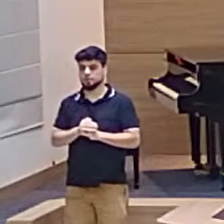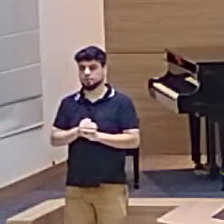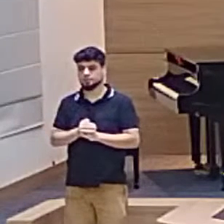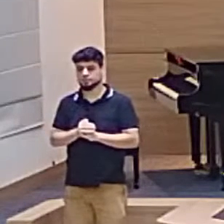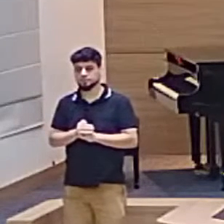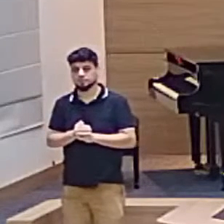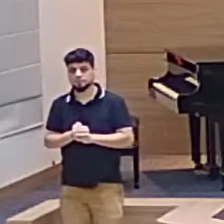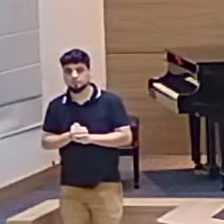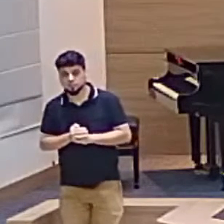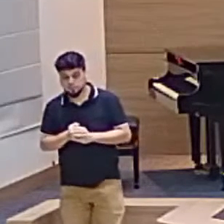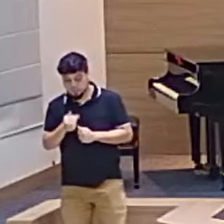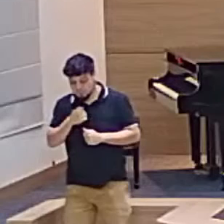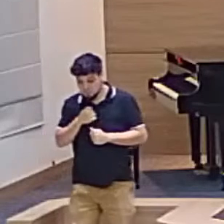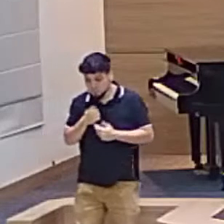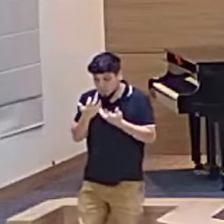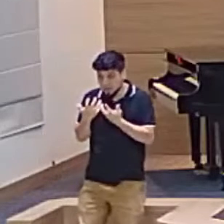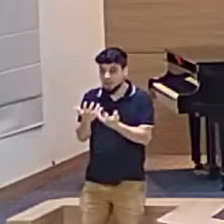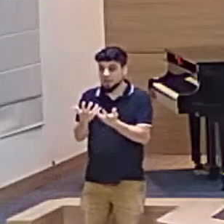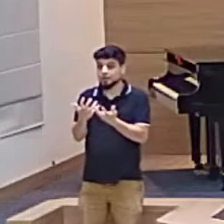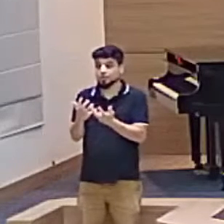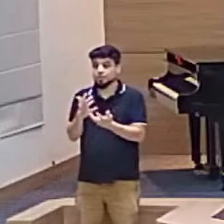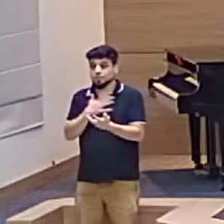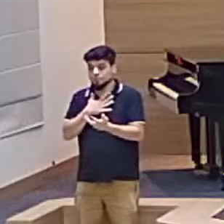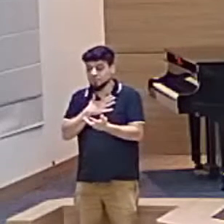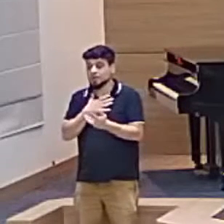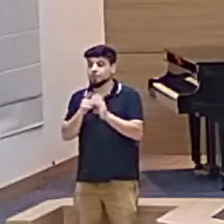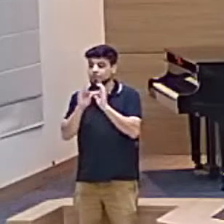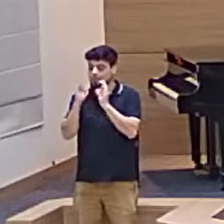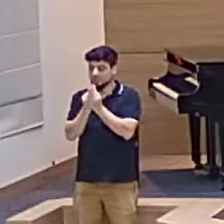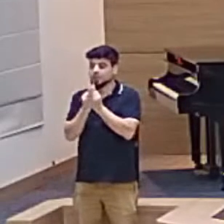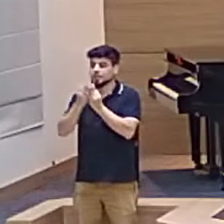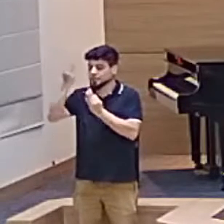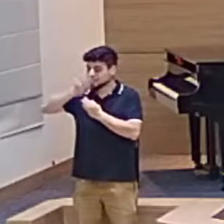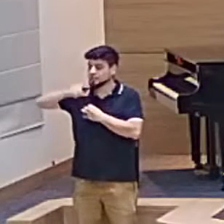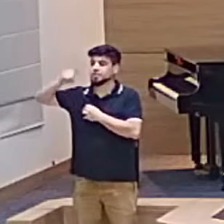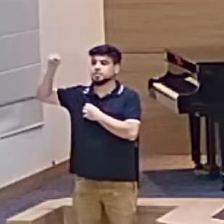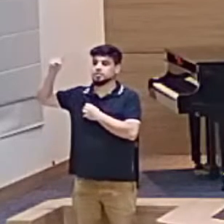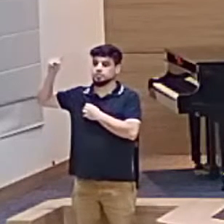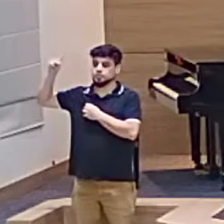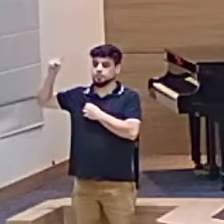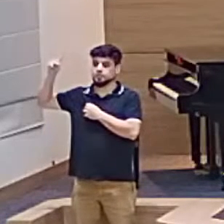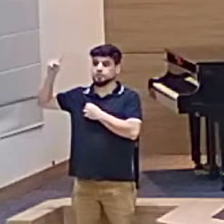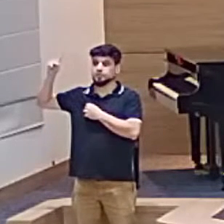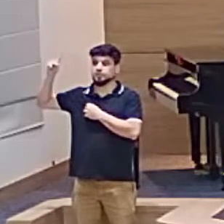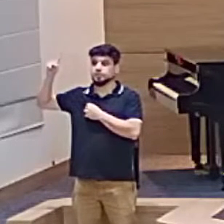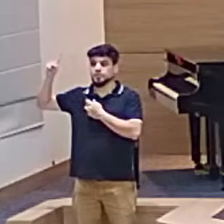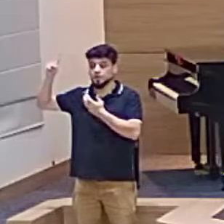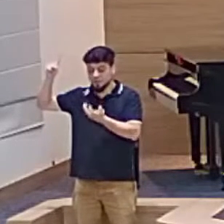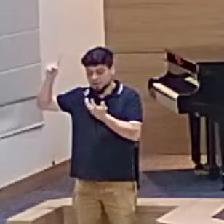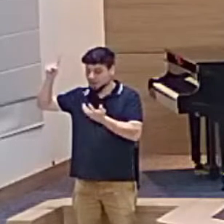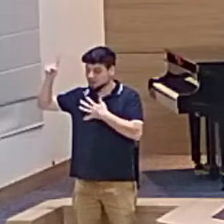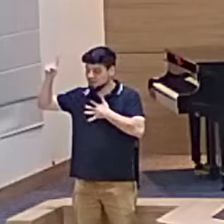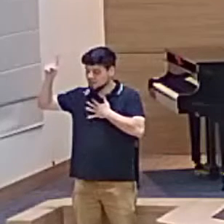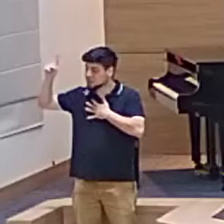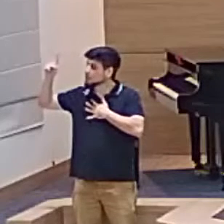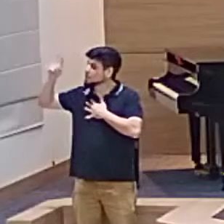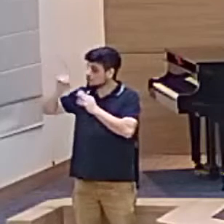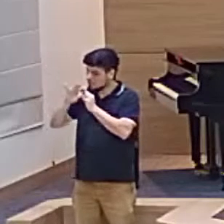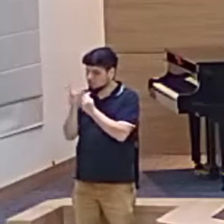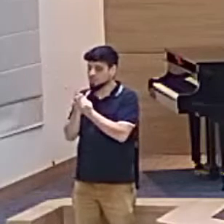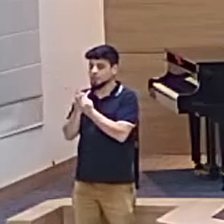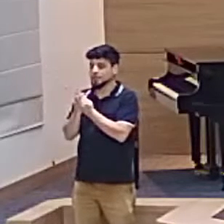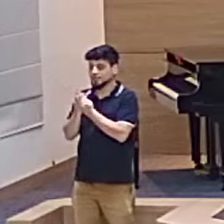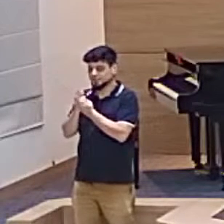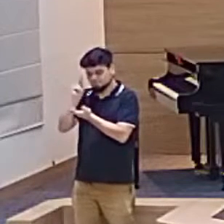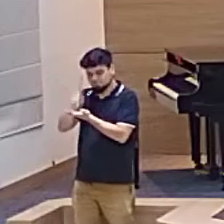dizendo eu quero que a minha família se esteja diante do Senhor eu quero que a minha família de fato se